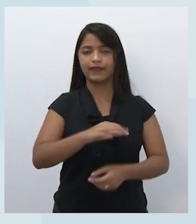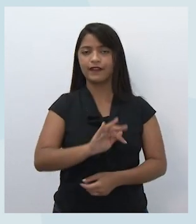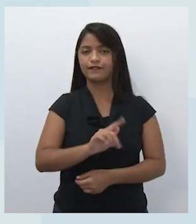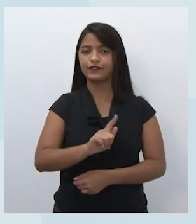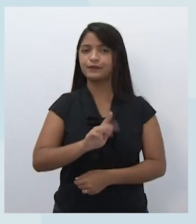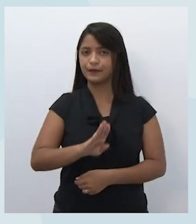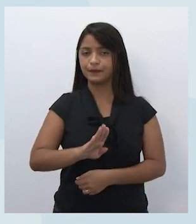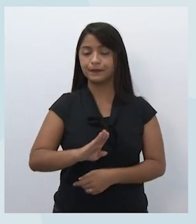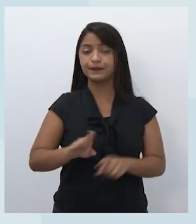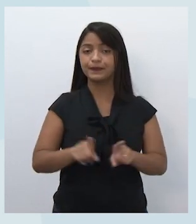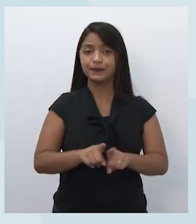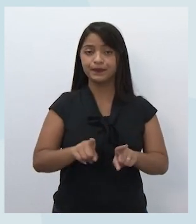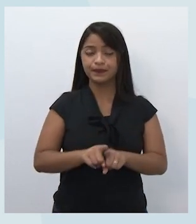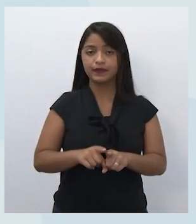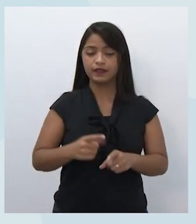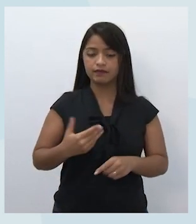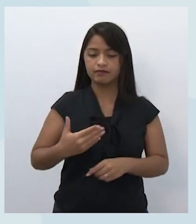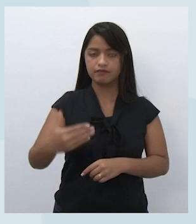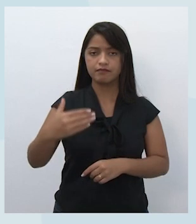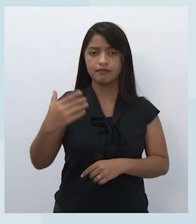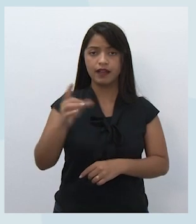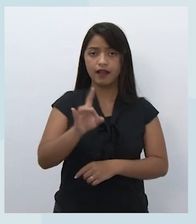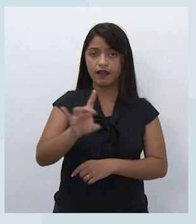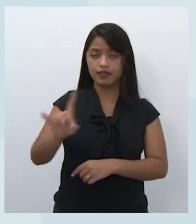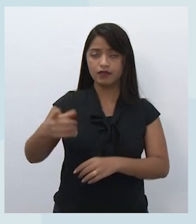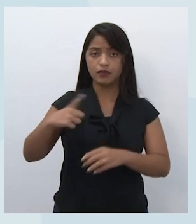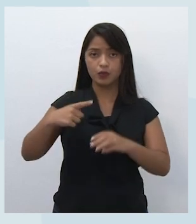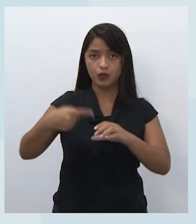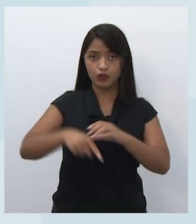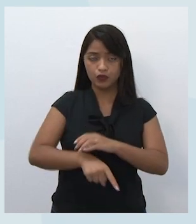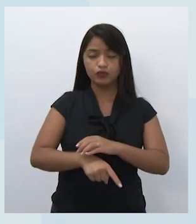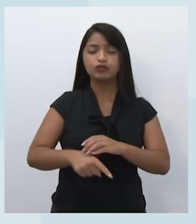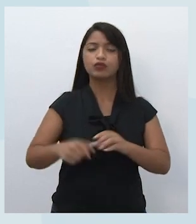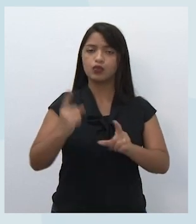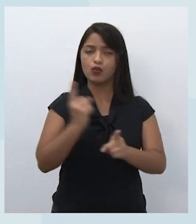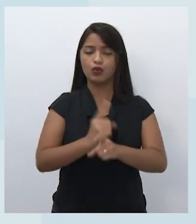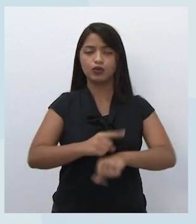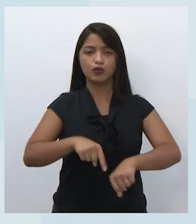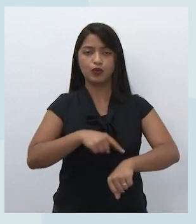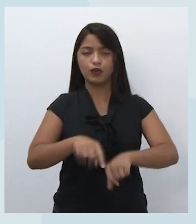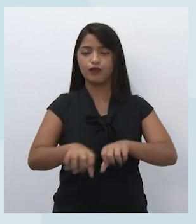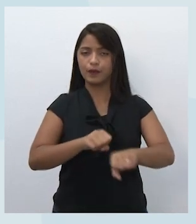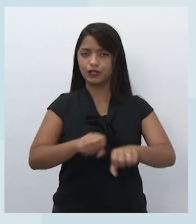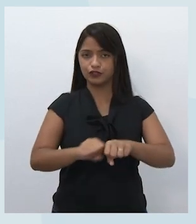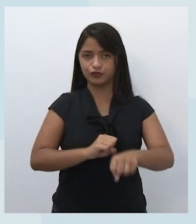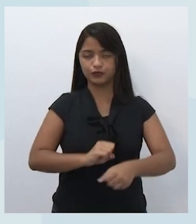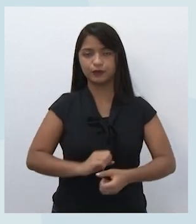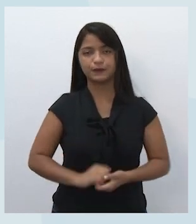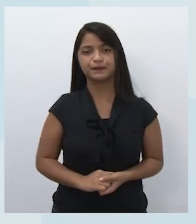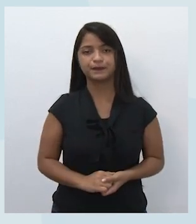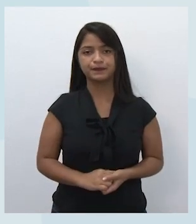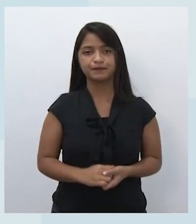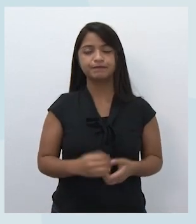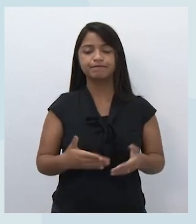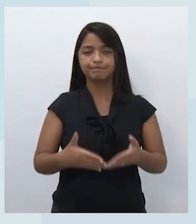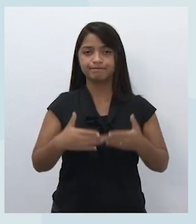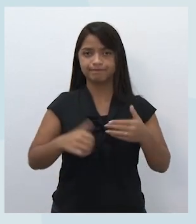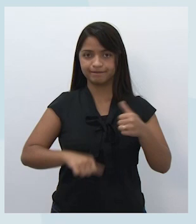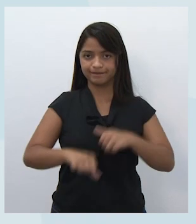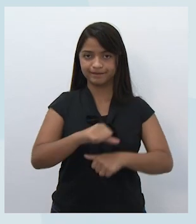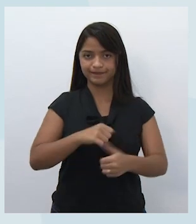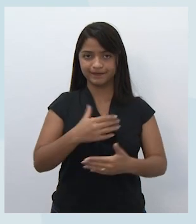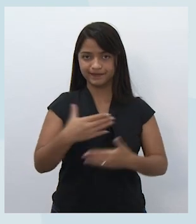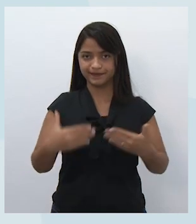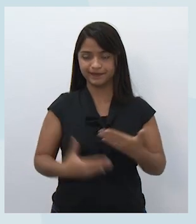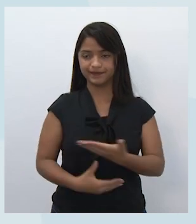terão também os seus aprofundamentos nos itinerários formativos. Passa para mim o slide, por favor.